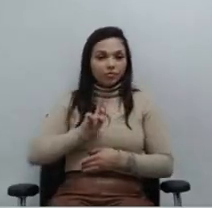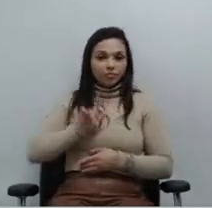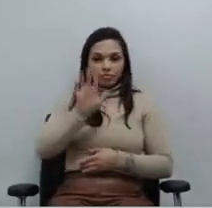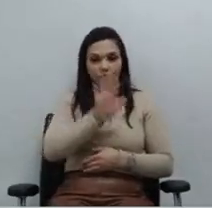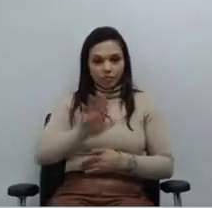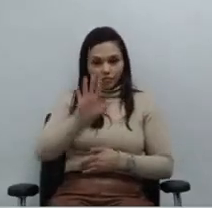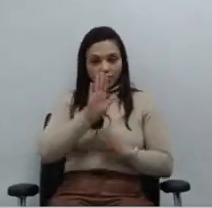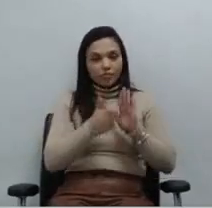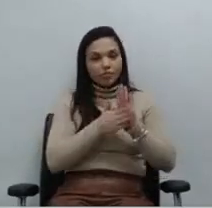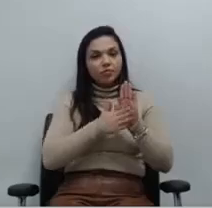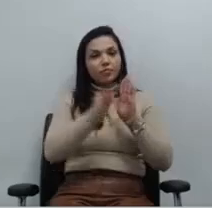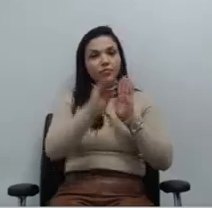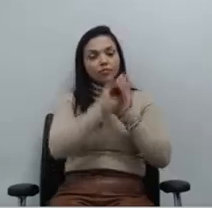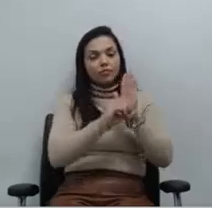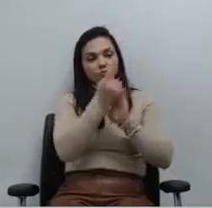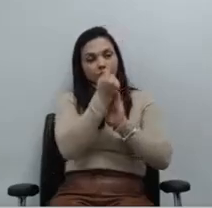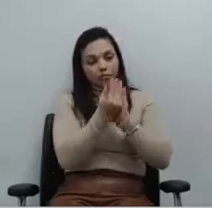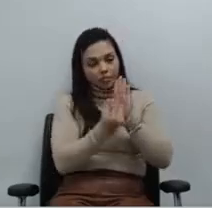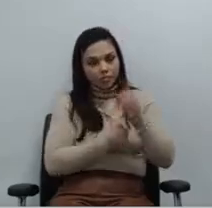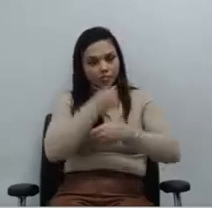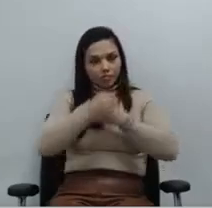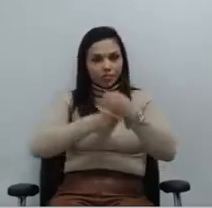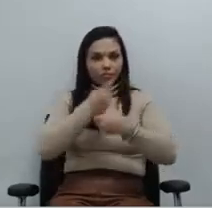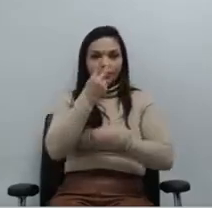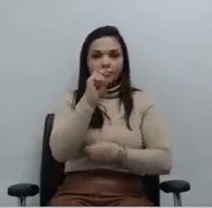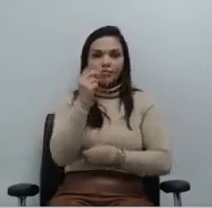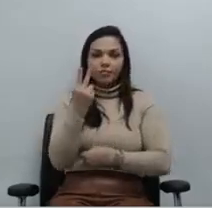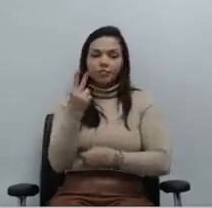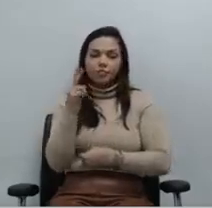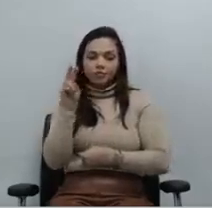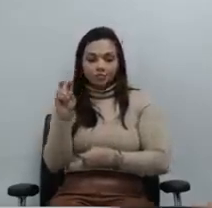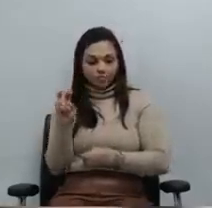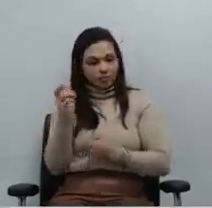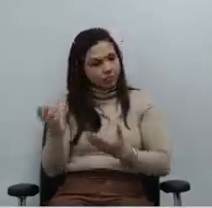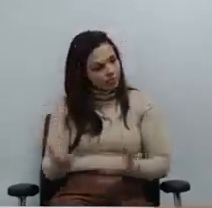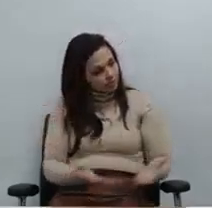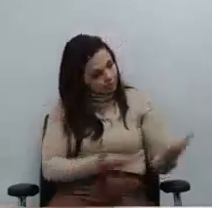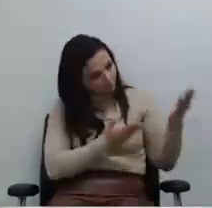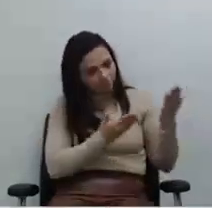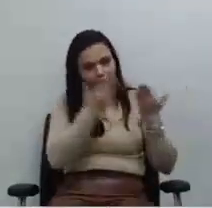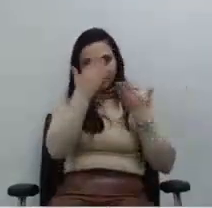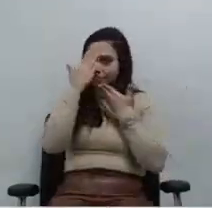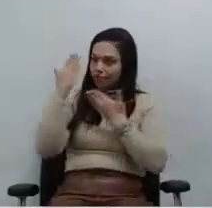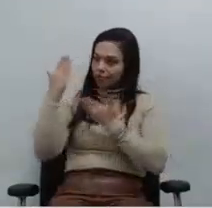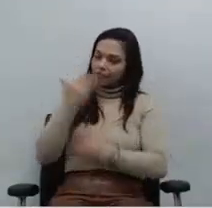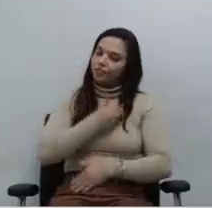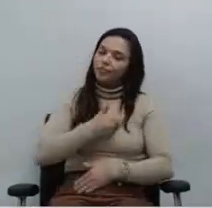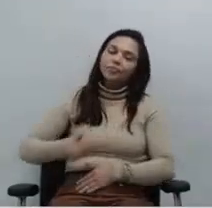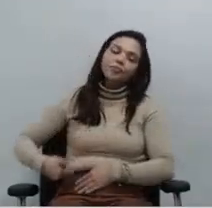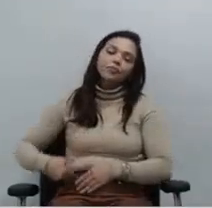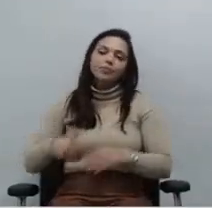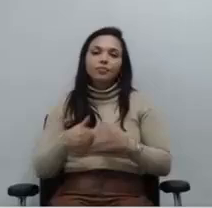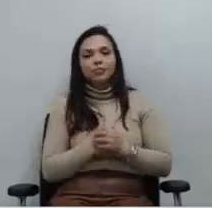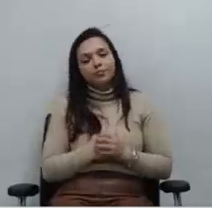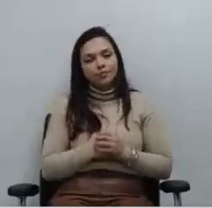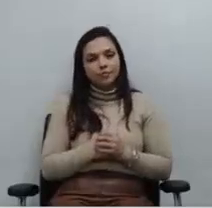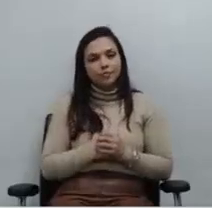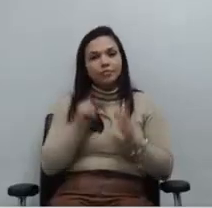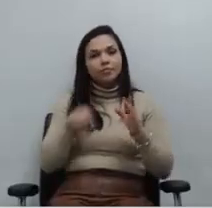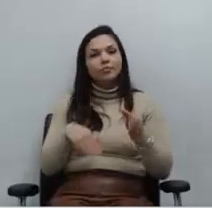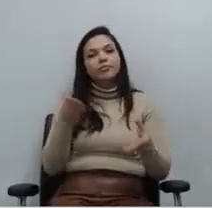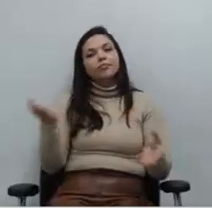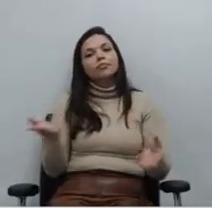para o exercício de 2025. Excelentíssima conselheira, com a palavra. Agradeço a presidência. Trata-se de